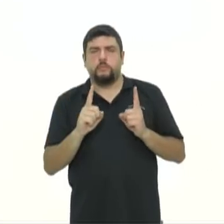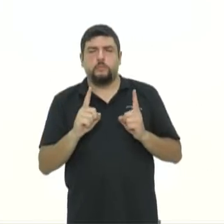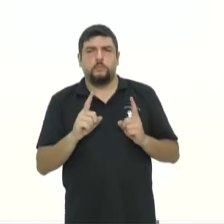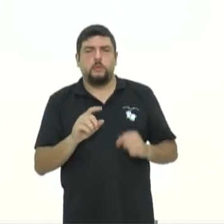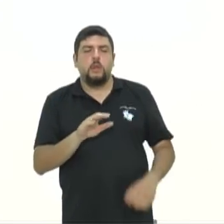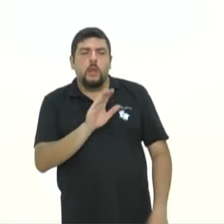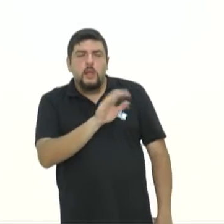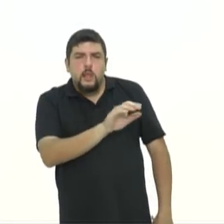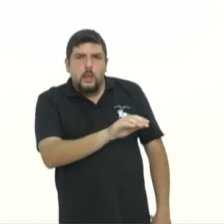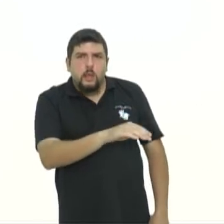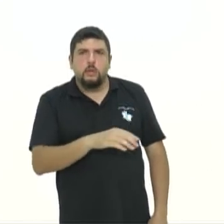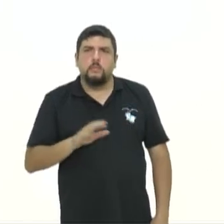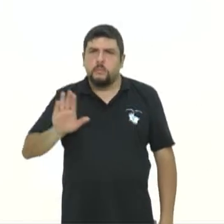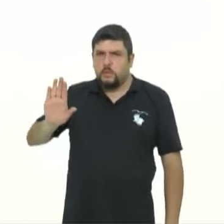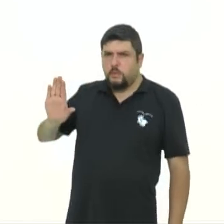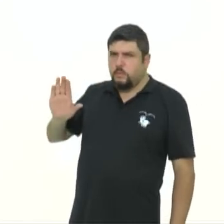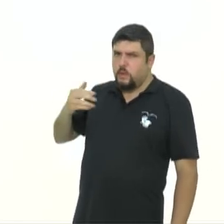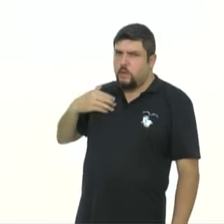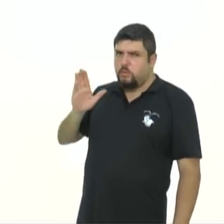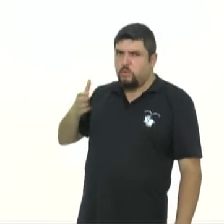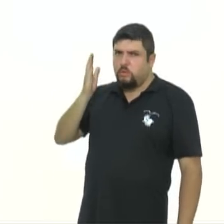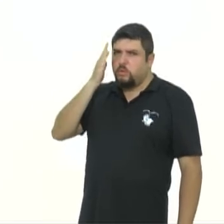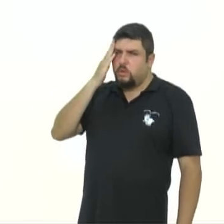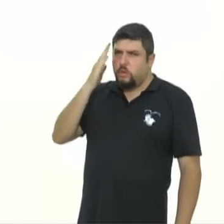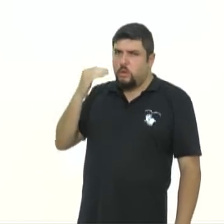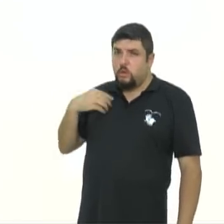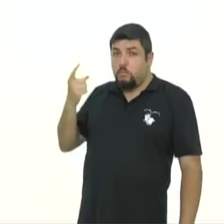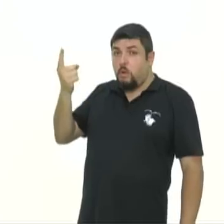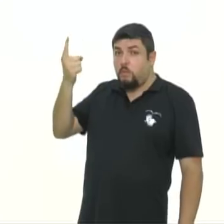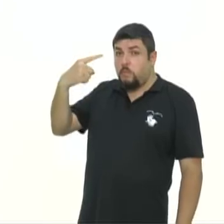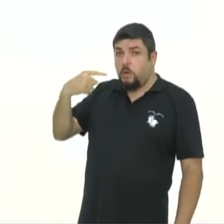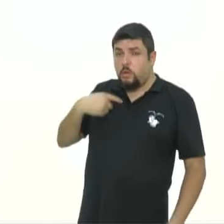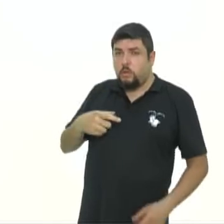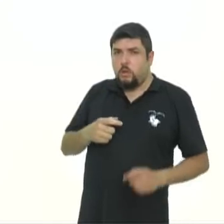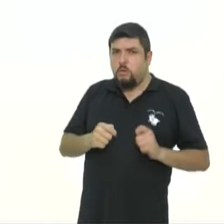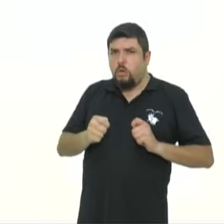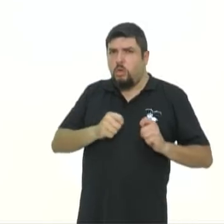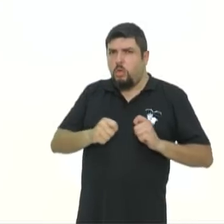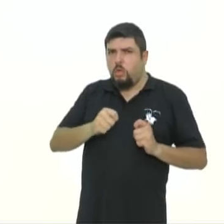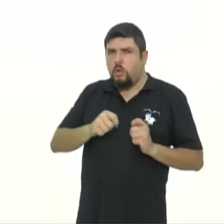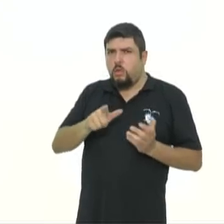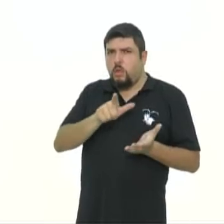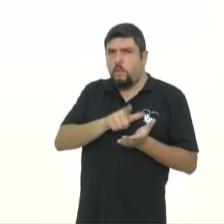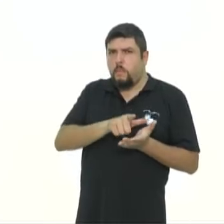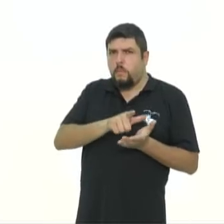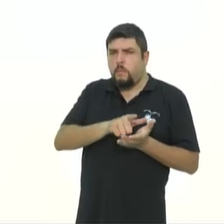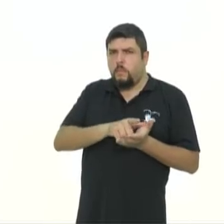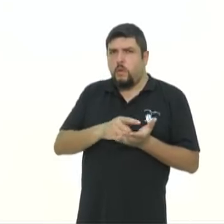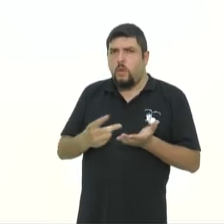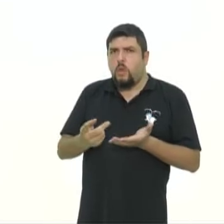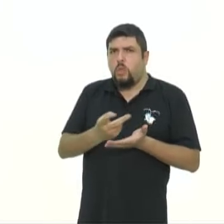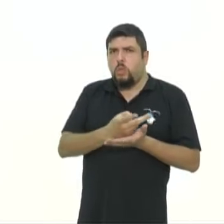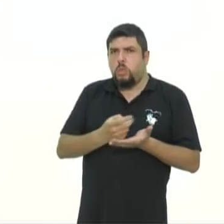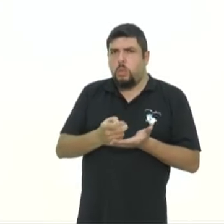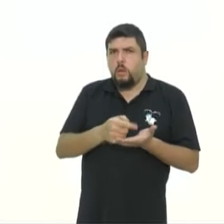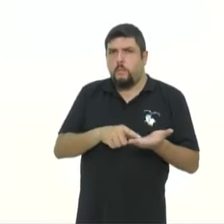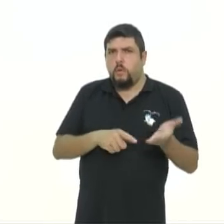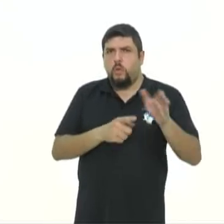sei. Vai falar para eu economizar papel e desenhar a golducha nos dois lados da